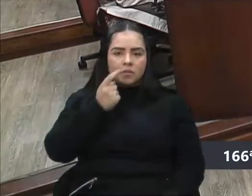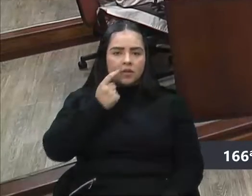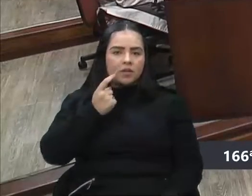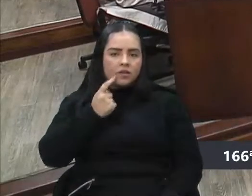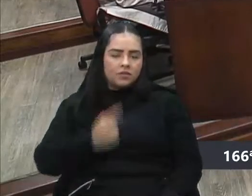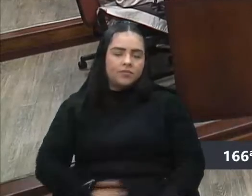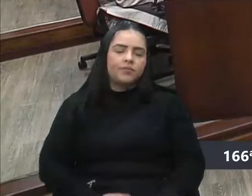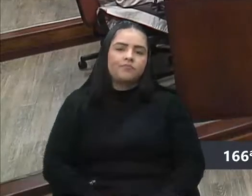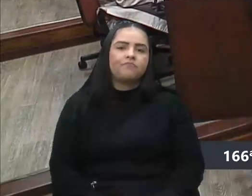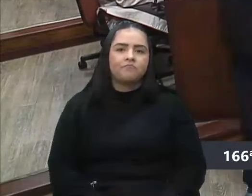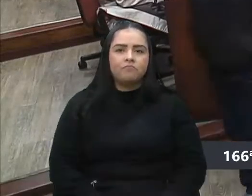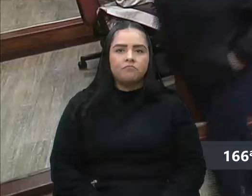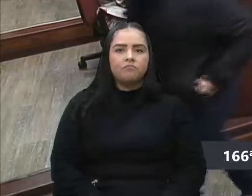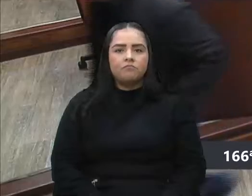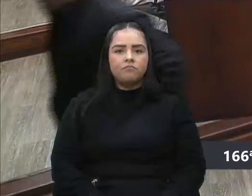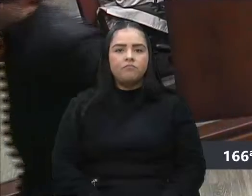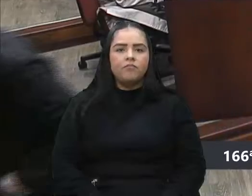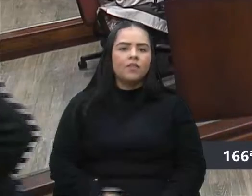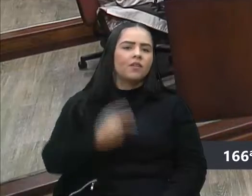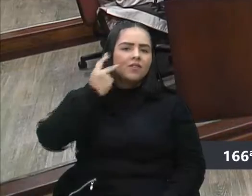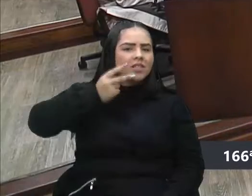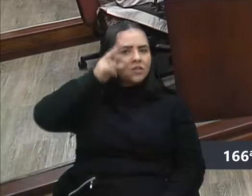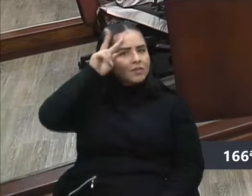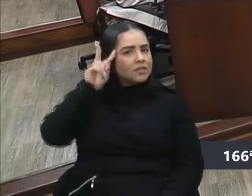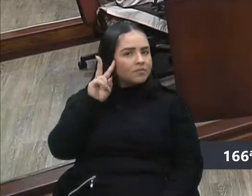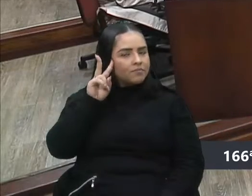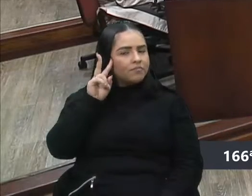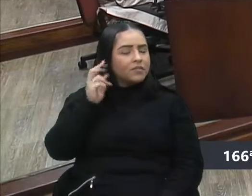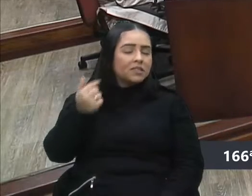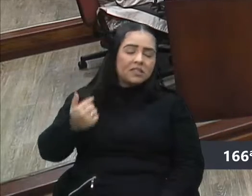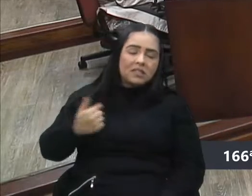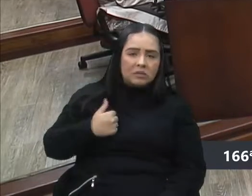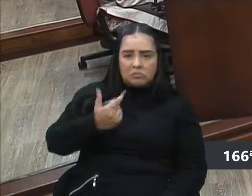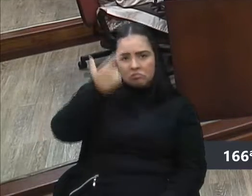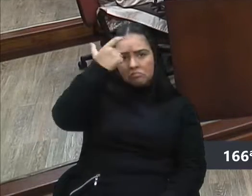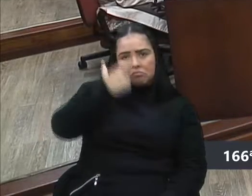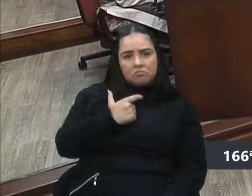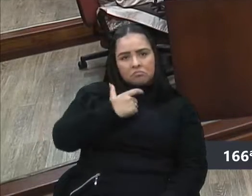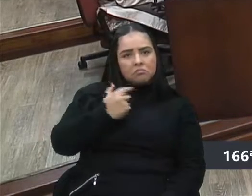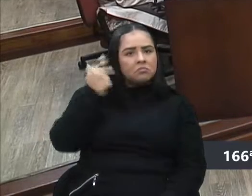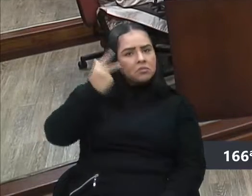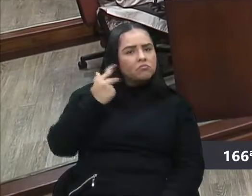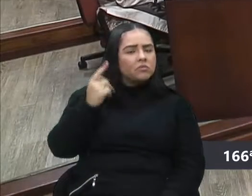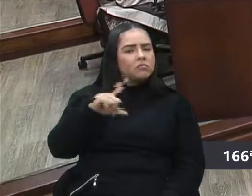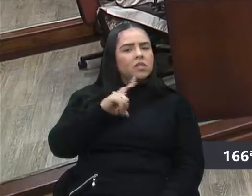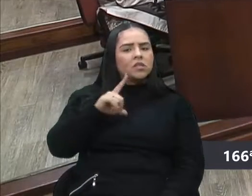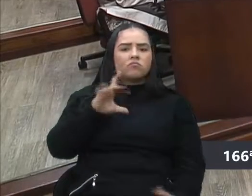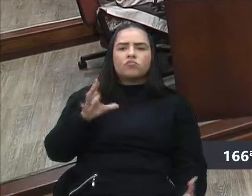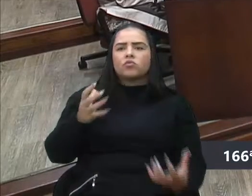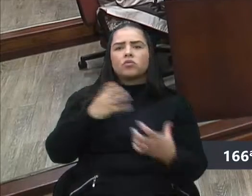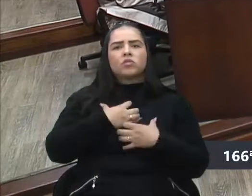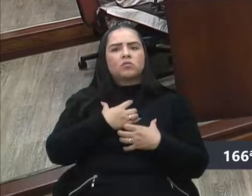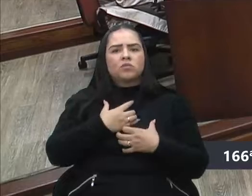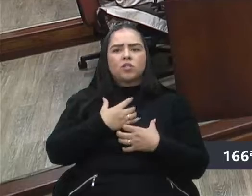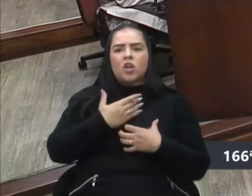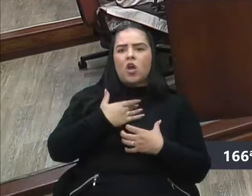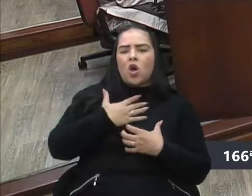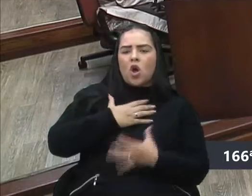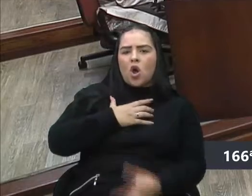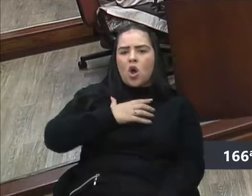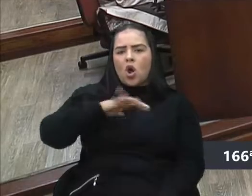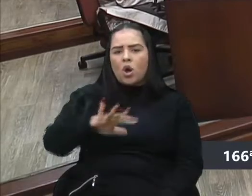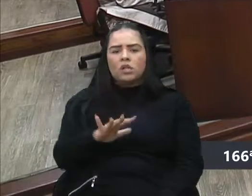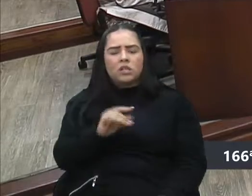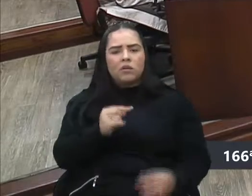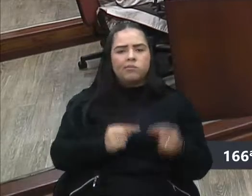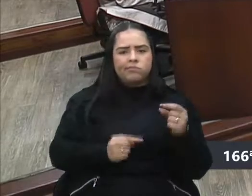Vereador Velocino Ues. Bom, eu sou um vereador que eu tenho posição, não gosto de entrar muito no